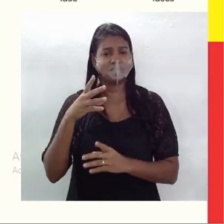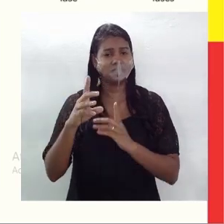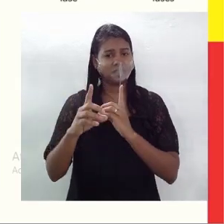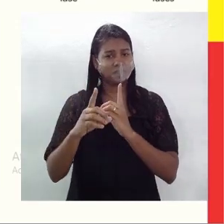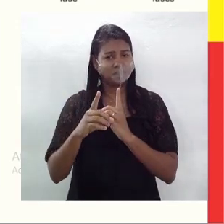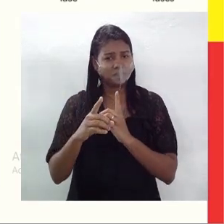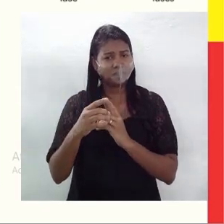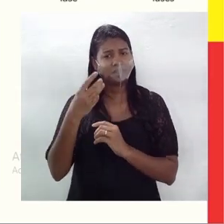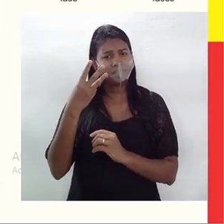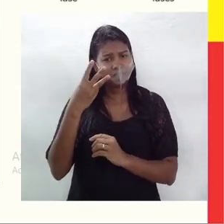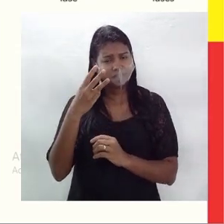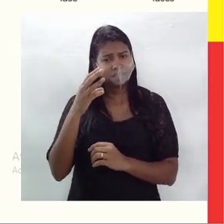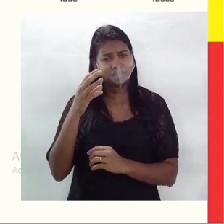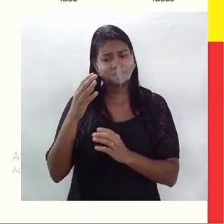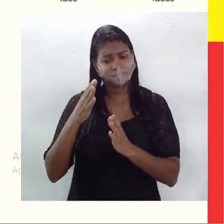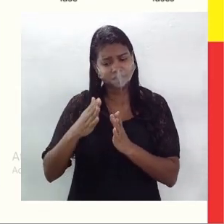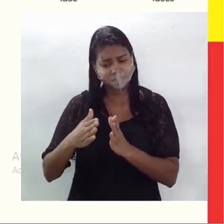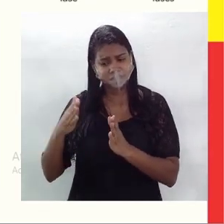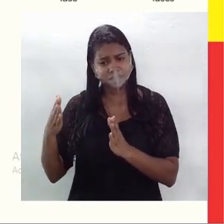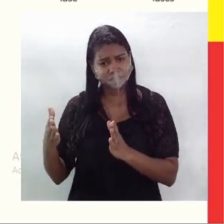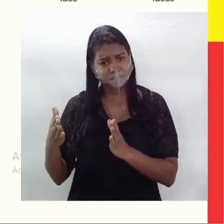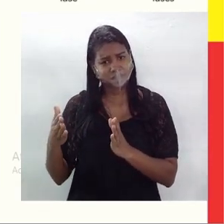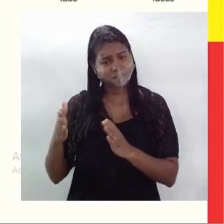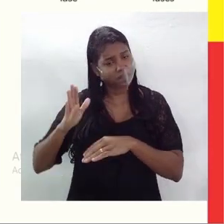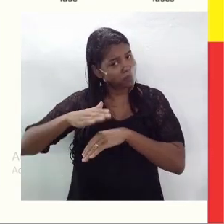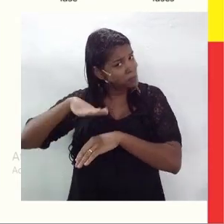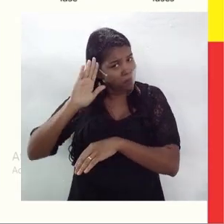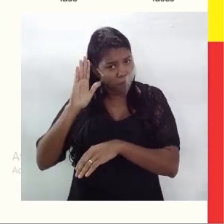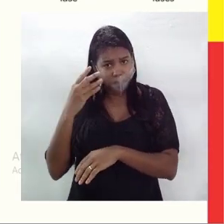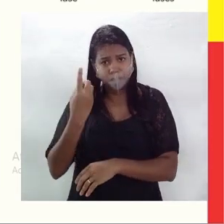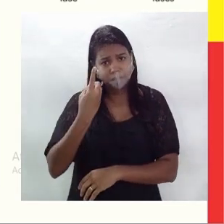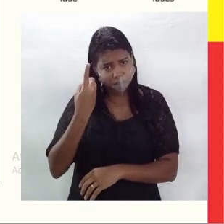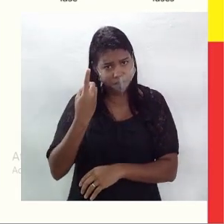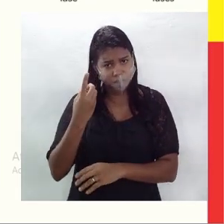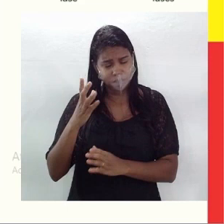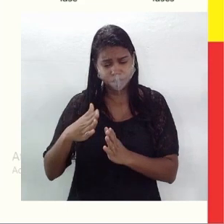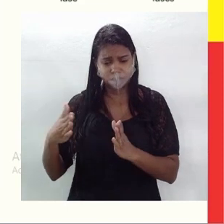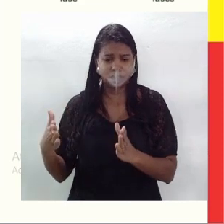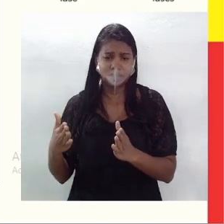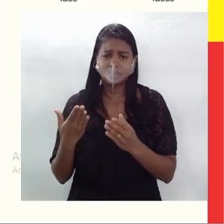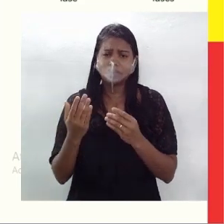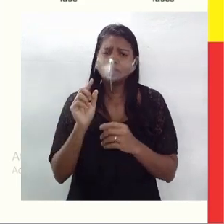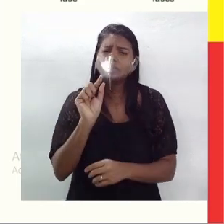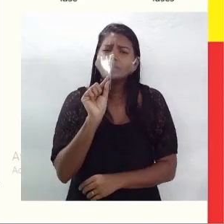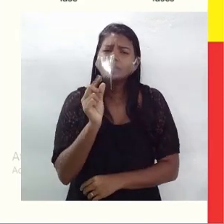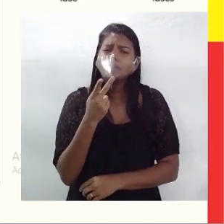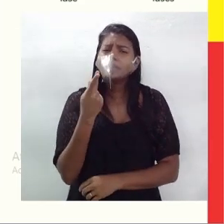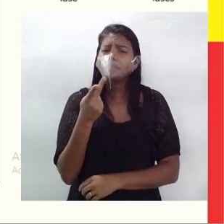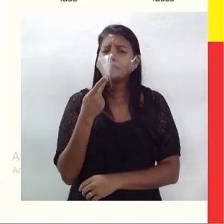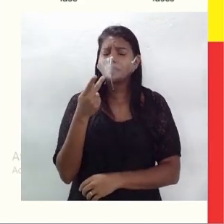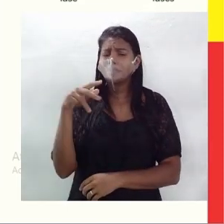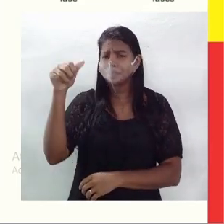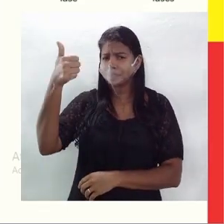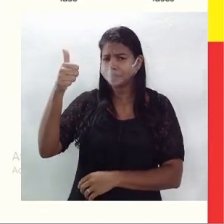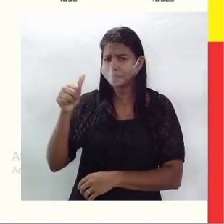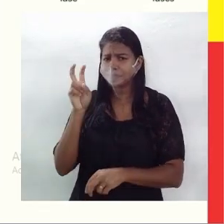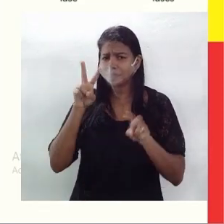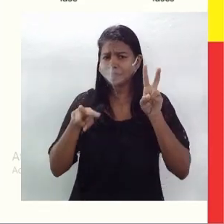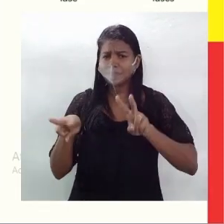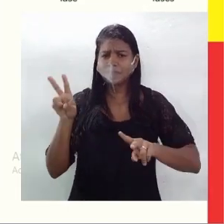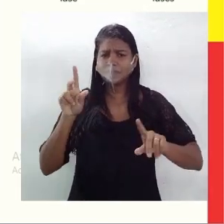encontrar 3 fases ou mais de uma fase? O que é que vocês diriam observando aí na